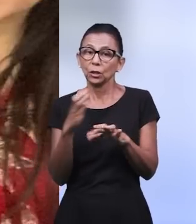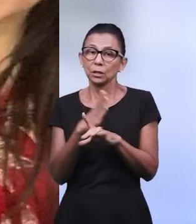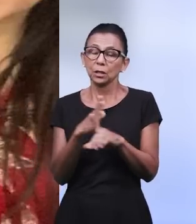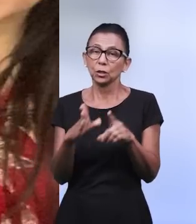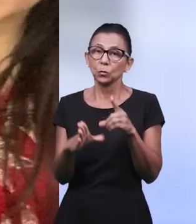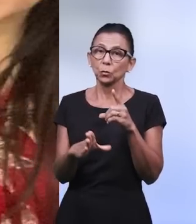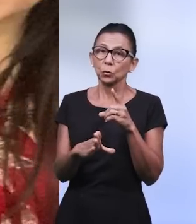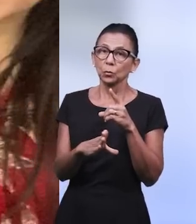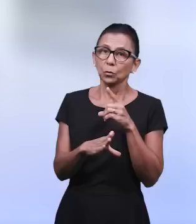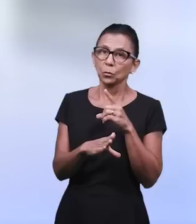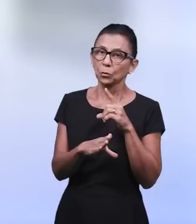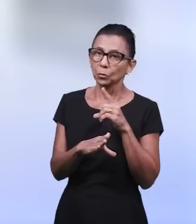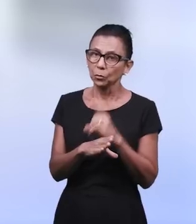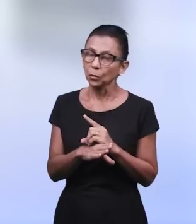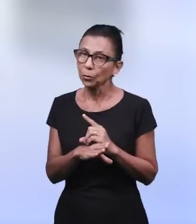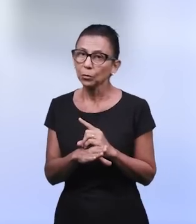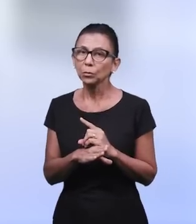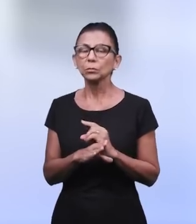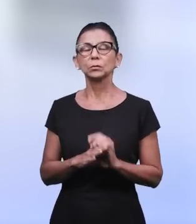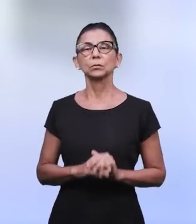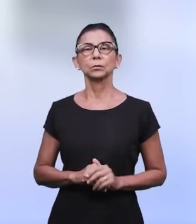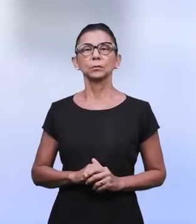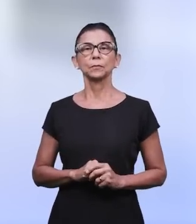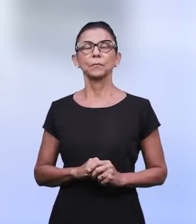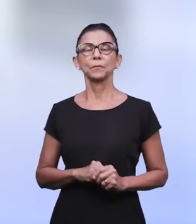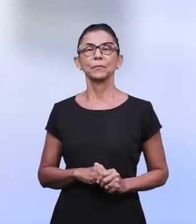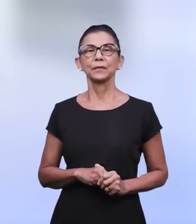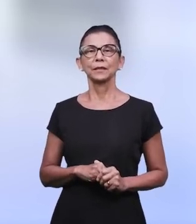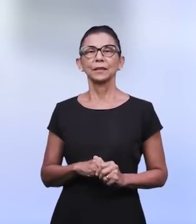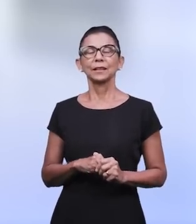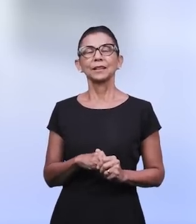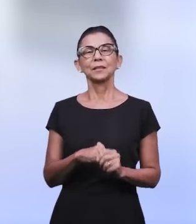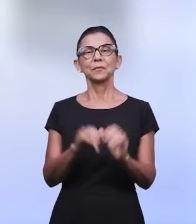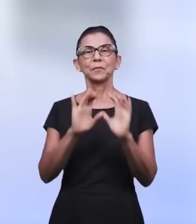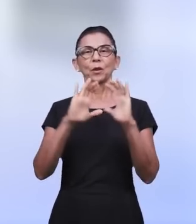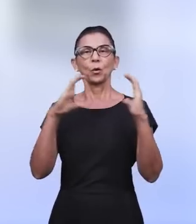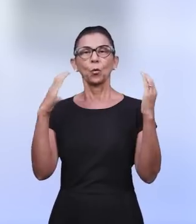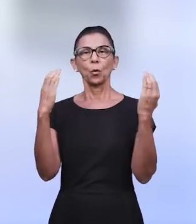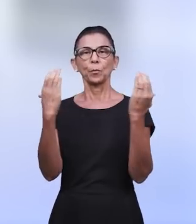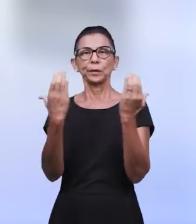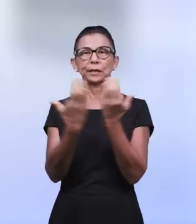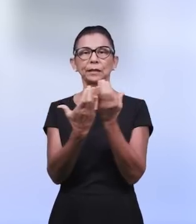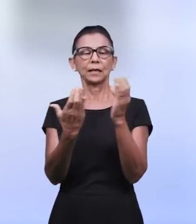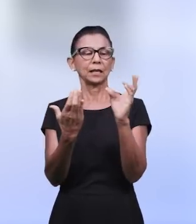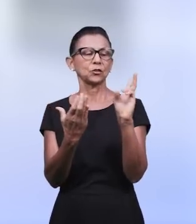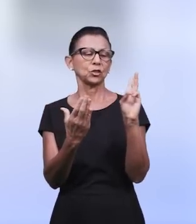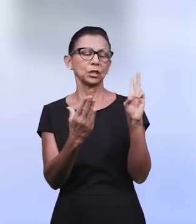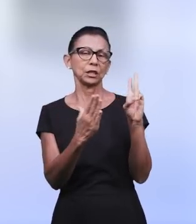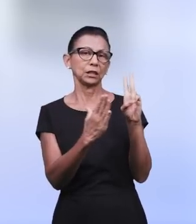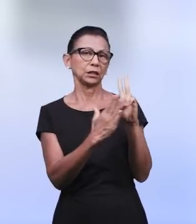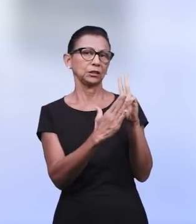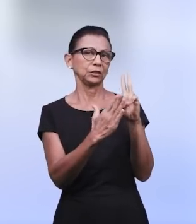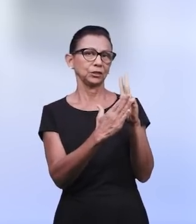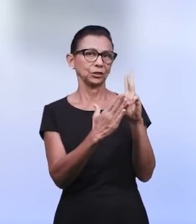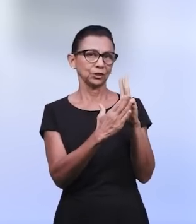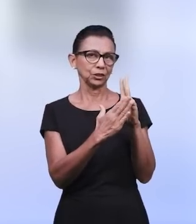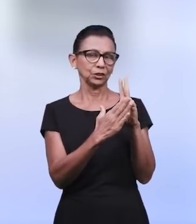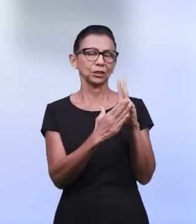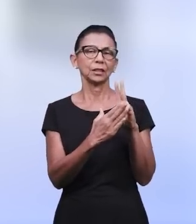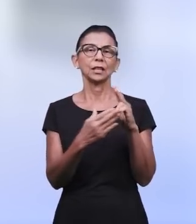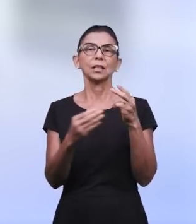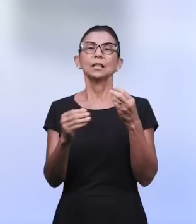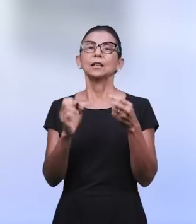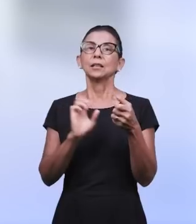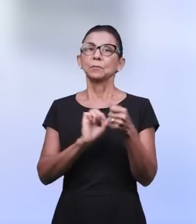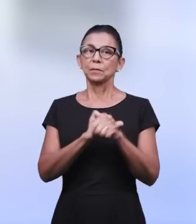igreja estava avivada. E os irmãos da comunidade indígena Fonte Nova, município do Cantá, participaram do Seminário